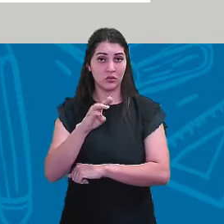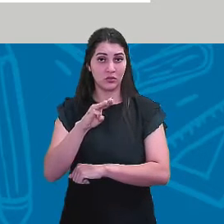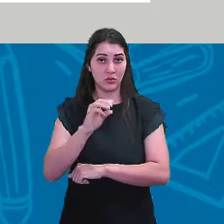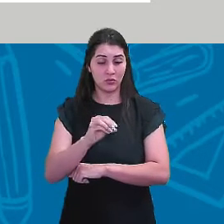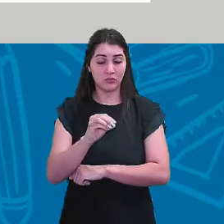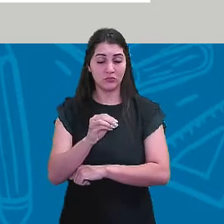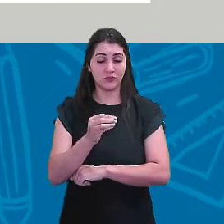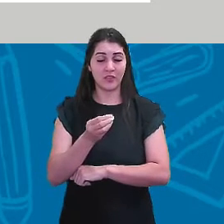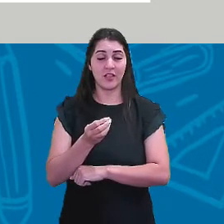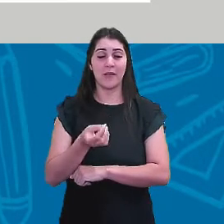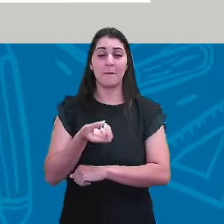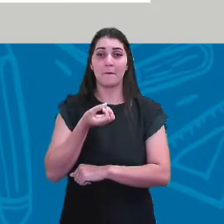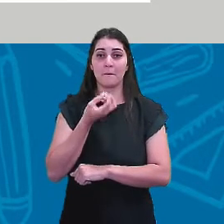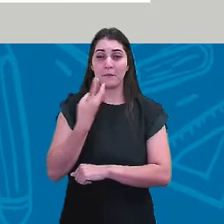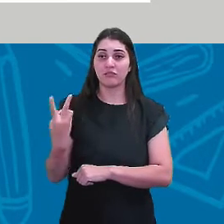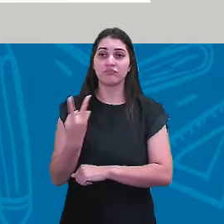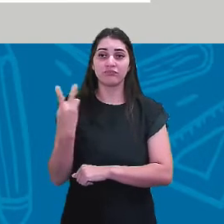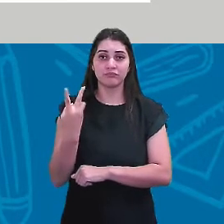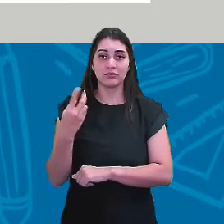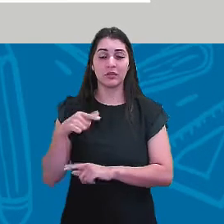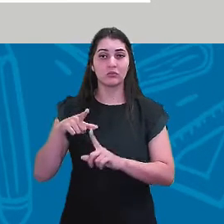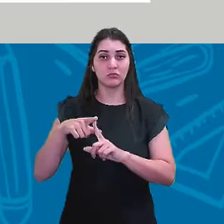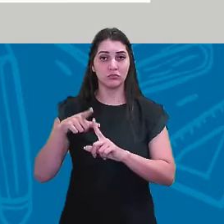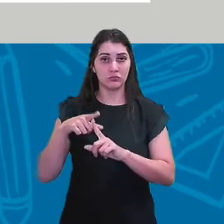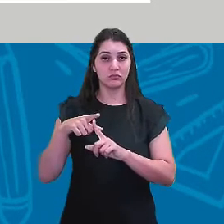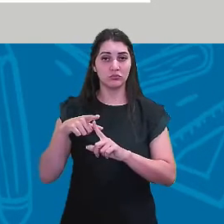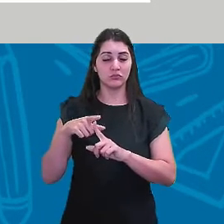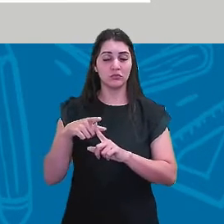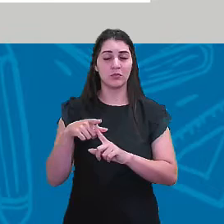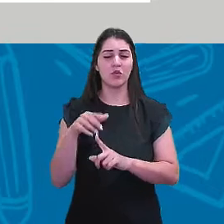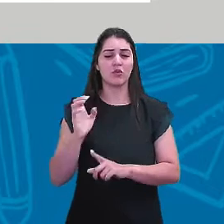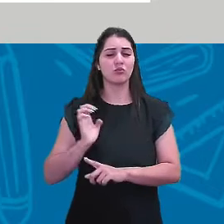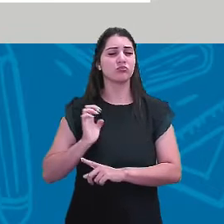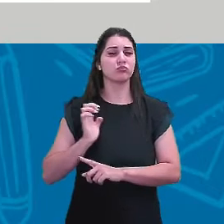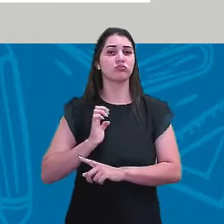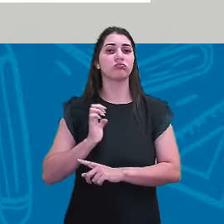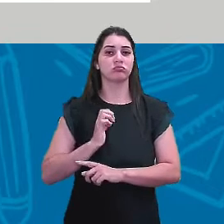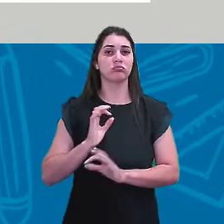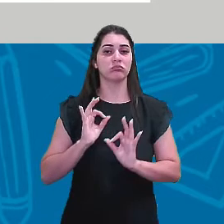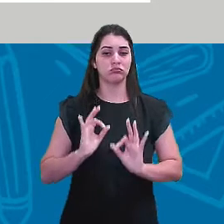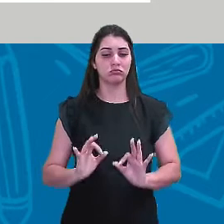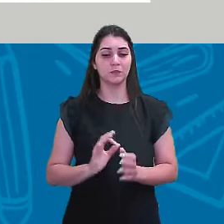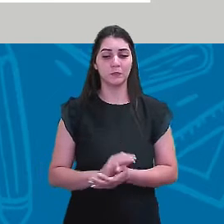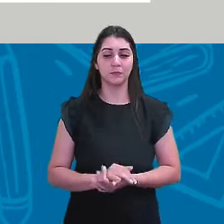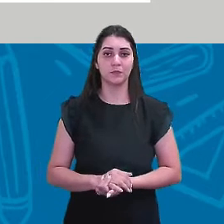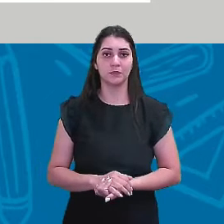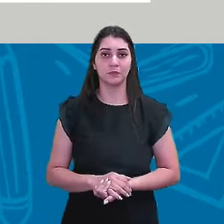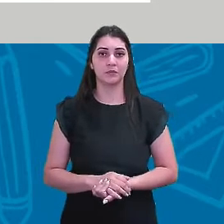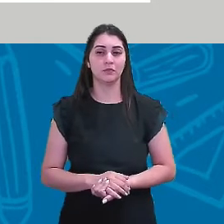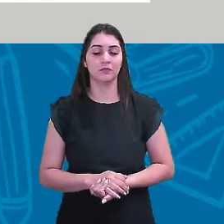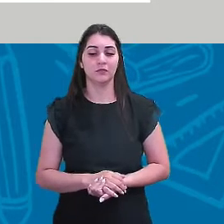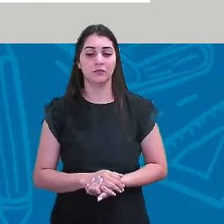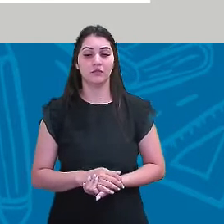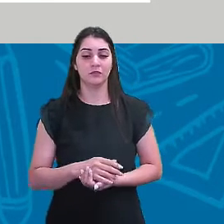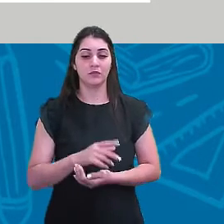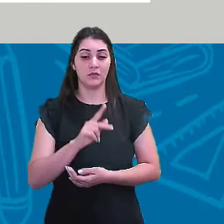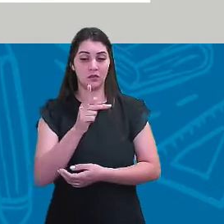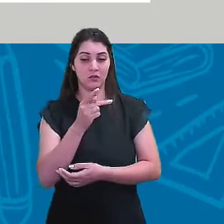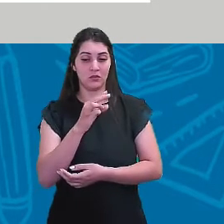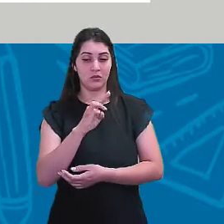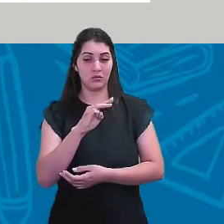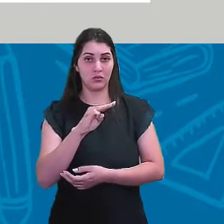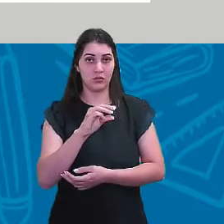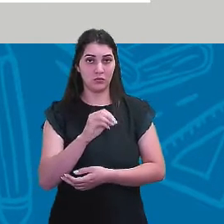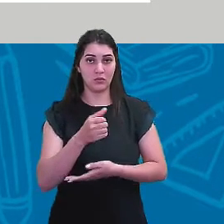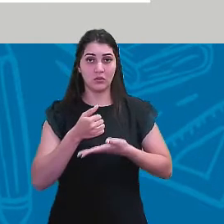É um tipo de solo, é um tipo de bem rico, muito rico mesmo, tá? O humus ajuda a